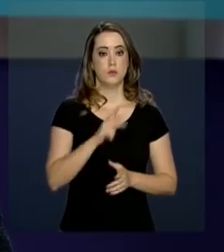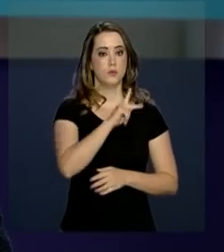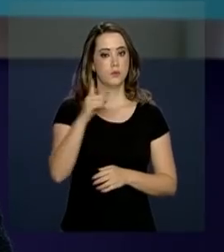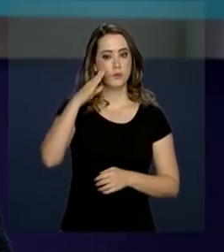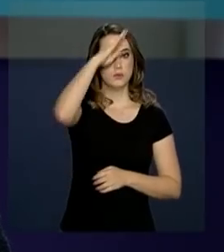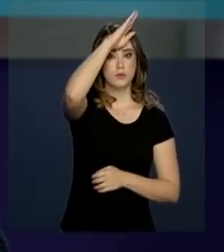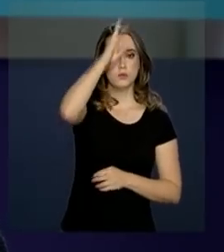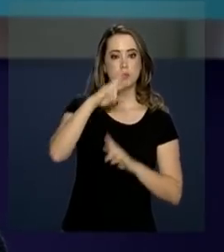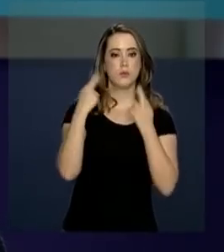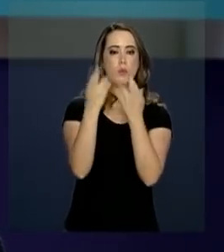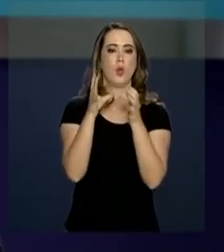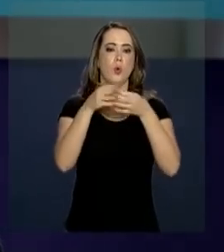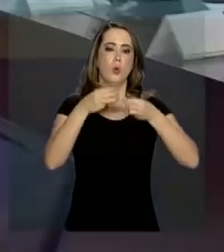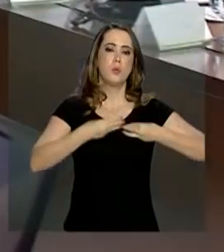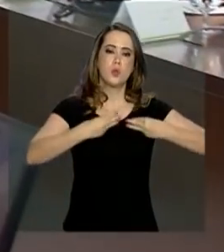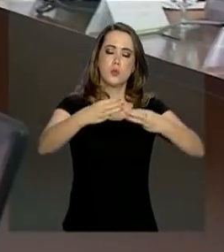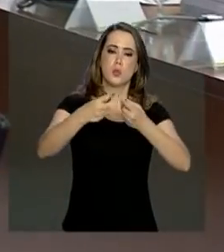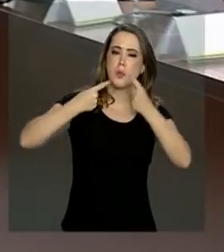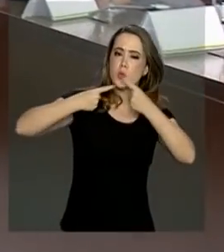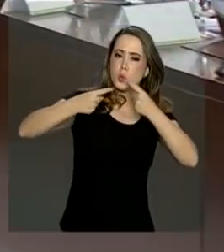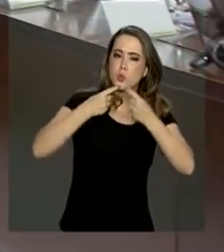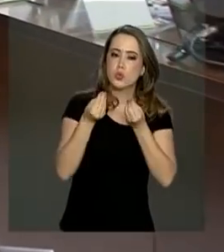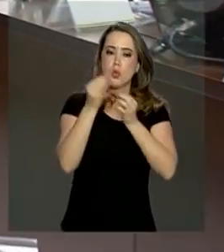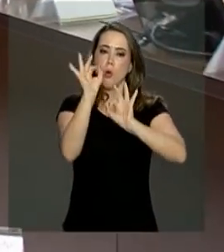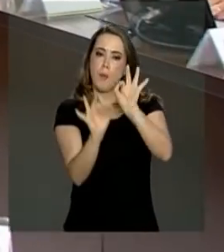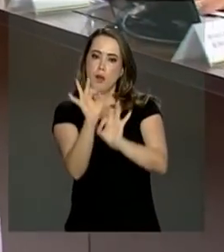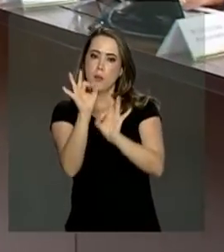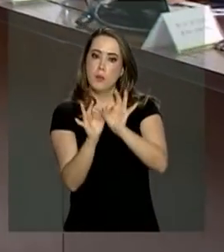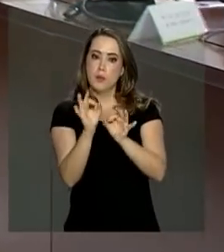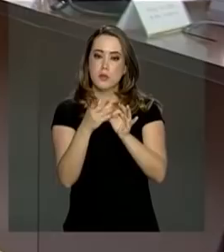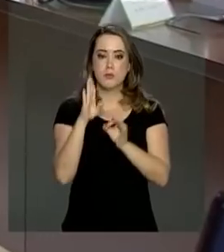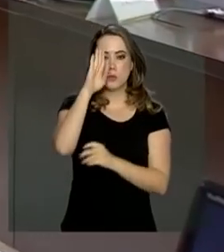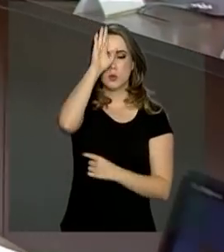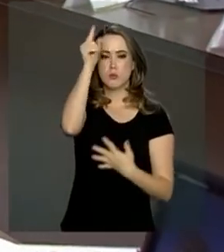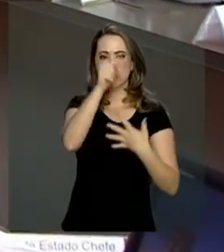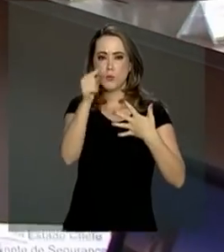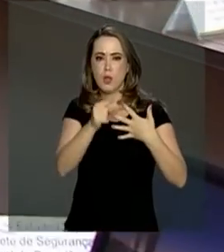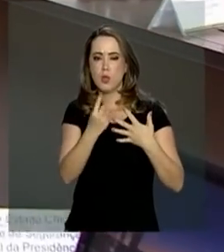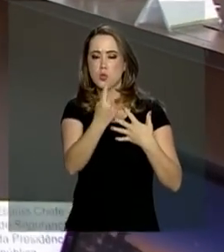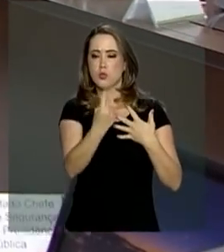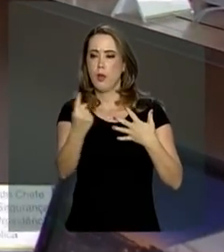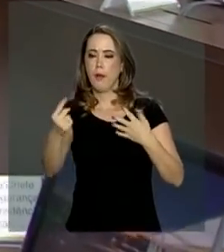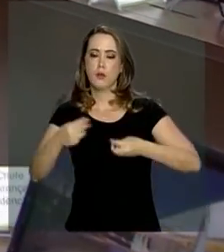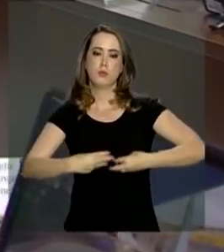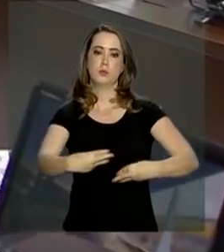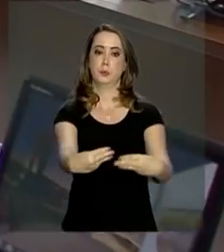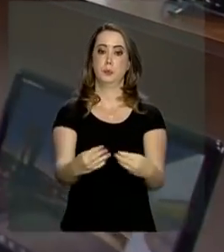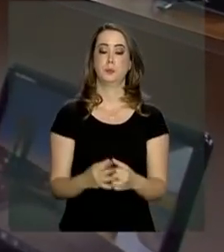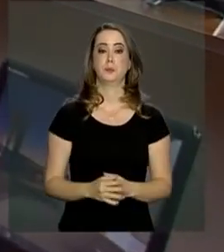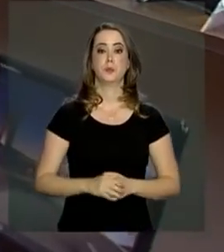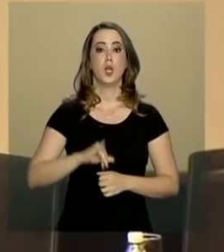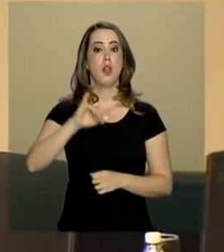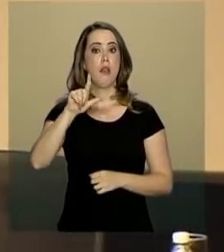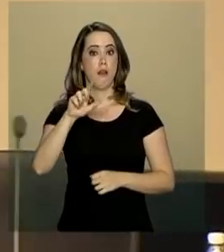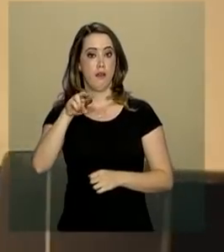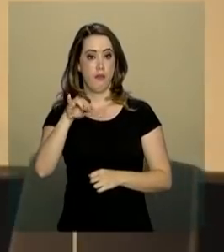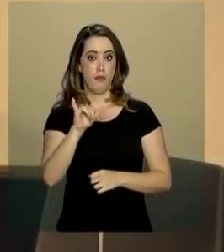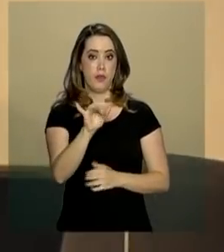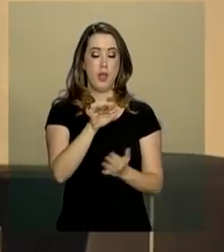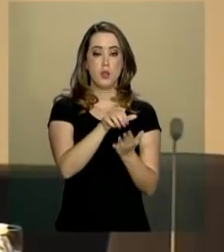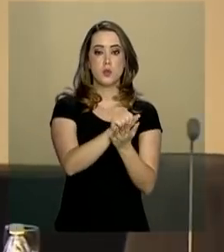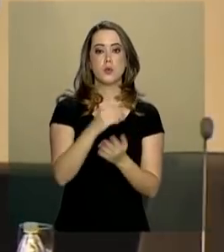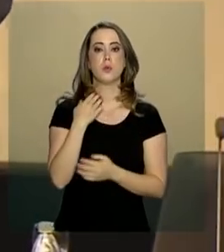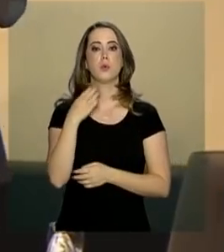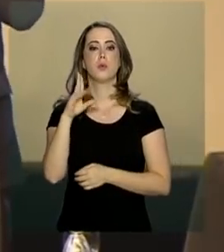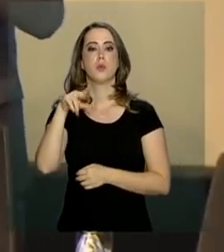presidente Jair Bolsonaro reúne ministros para discutir reestruturação e prioridades de cada pasta. Joaquim Levy assume o BNDES